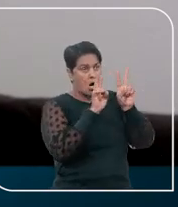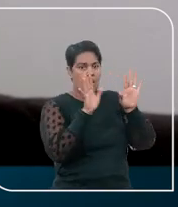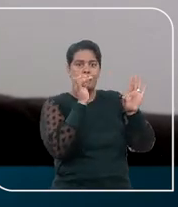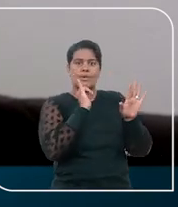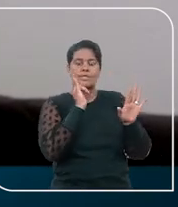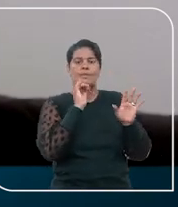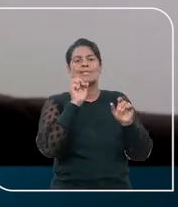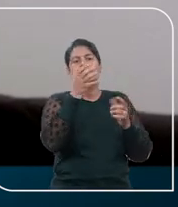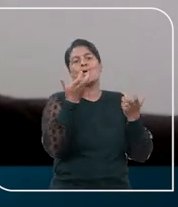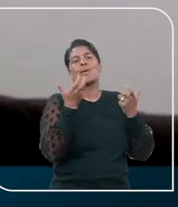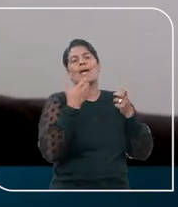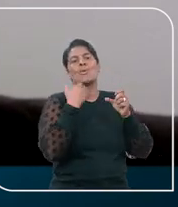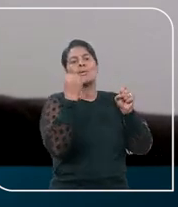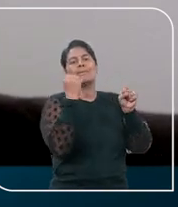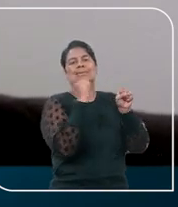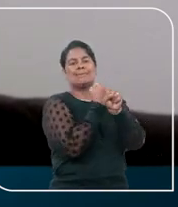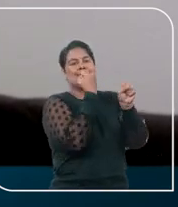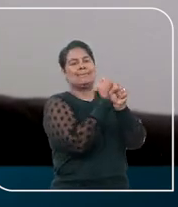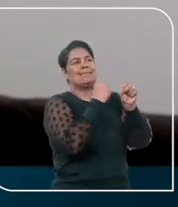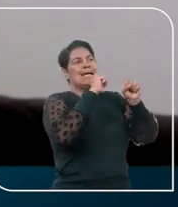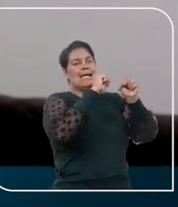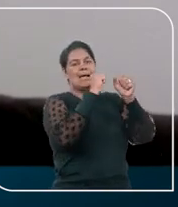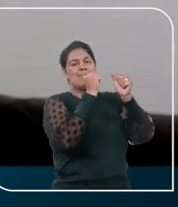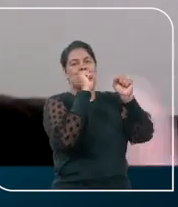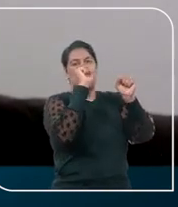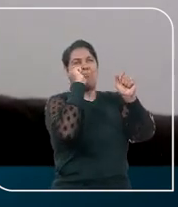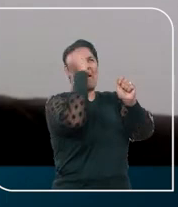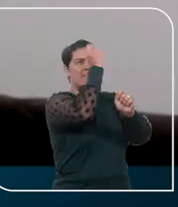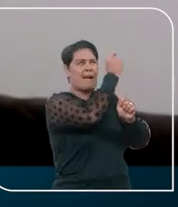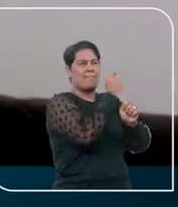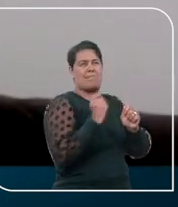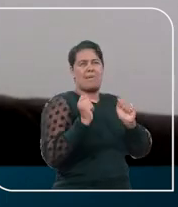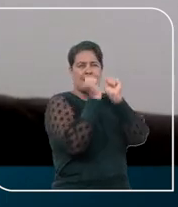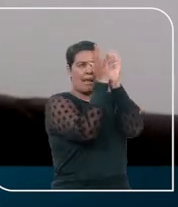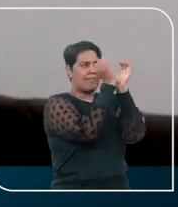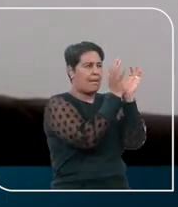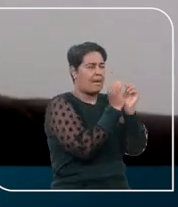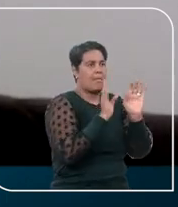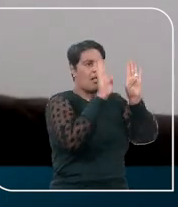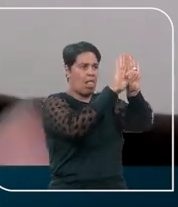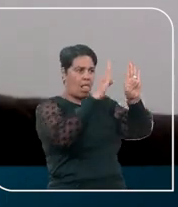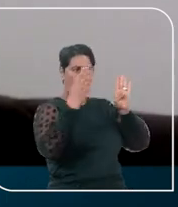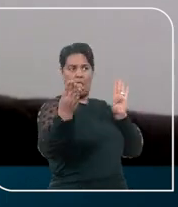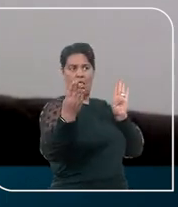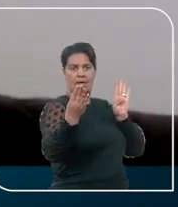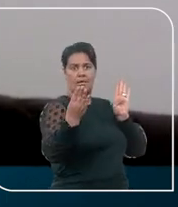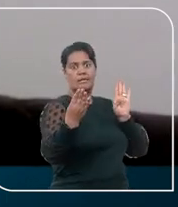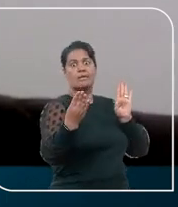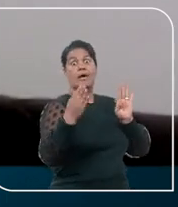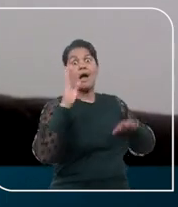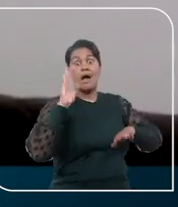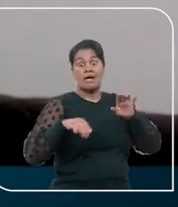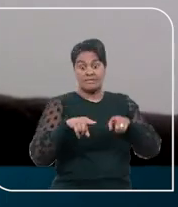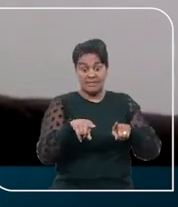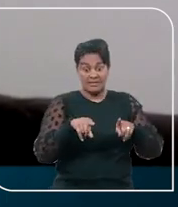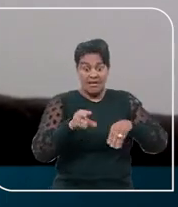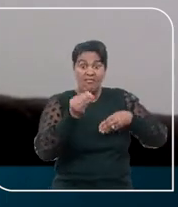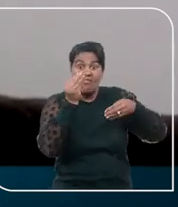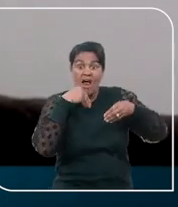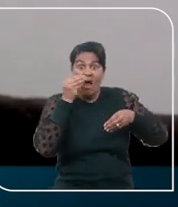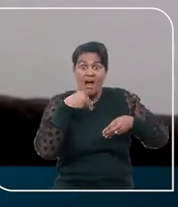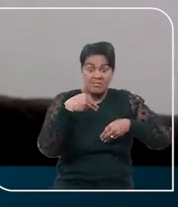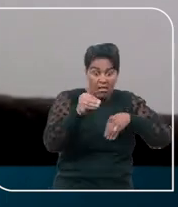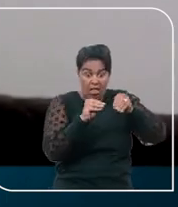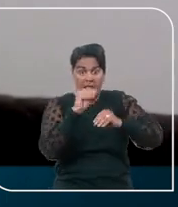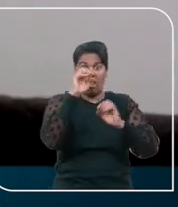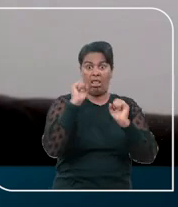vãos, né, você suprimir colunas, enfim, às vezes na fachada você realmente tira, né, suprime uma coluna ou